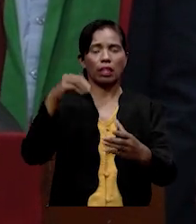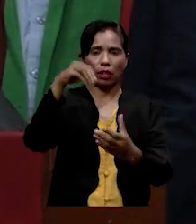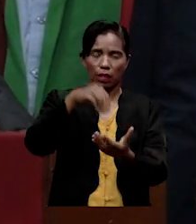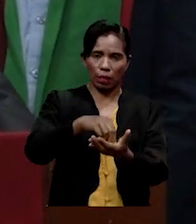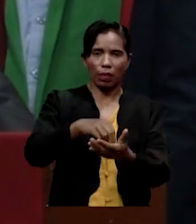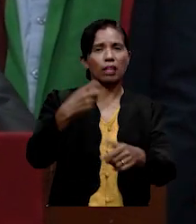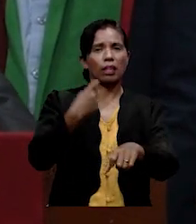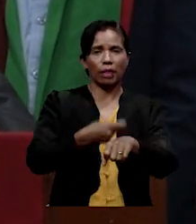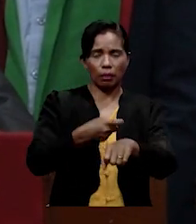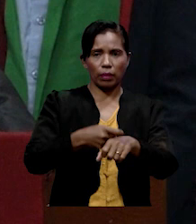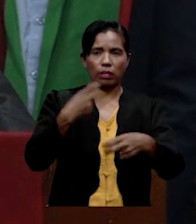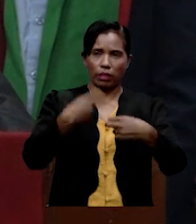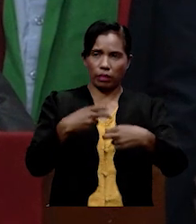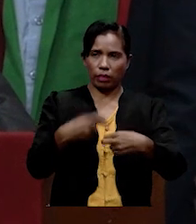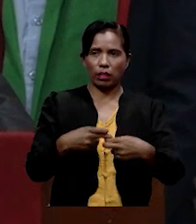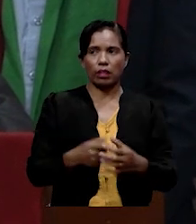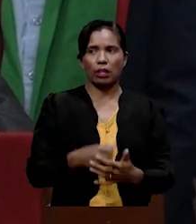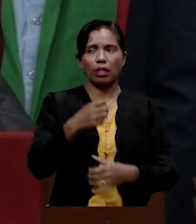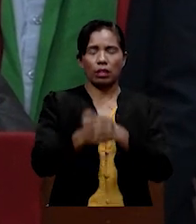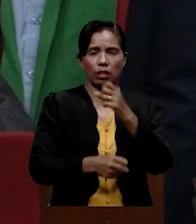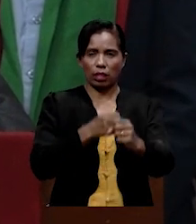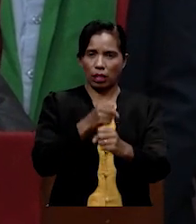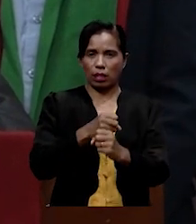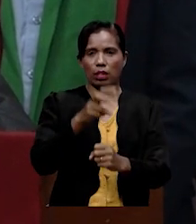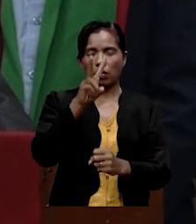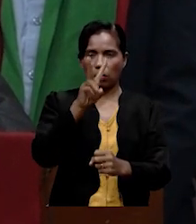difícil durante tina rua liu